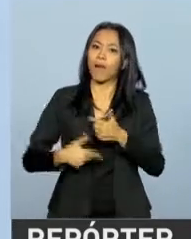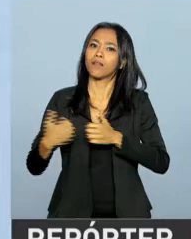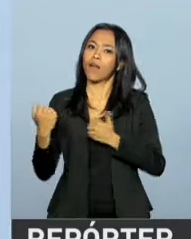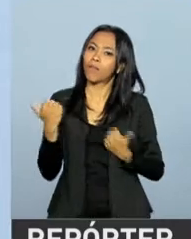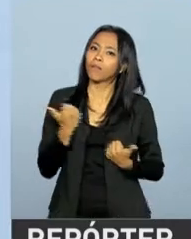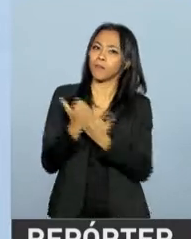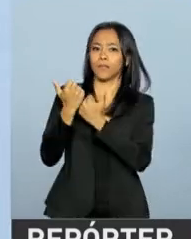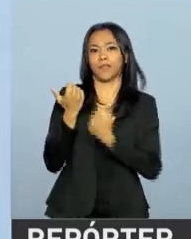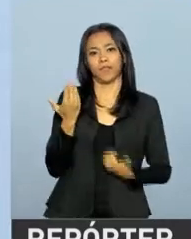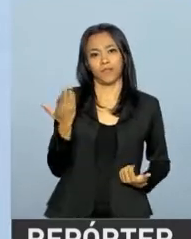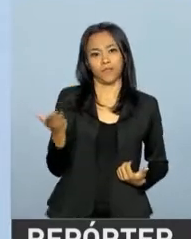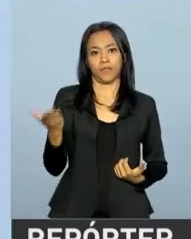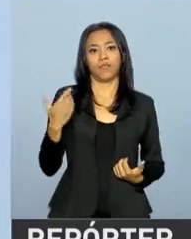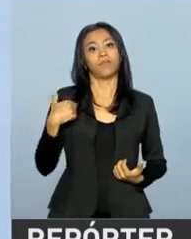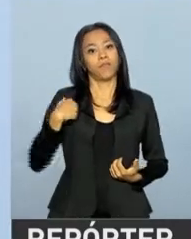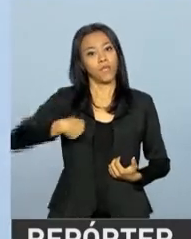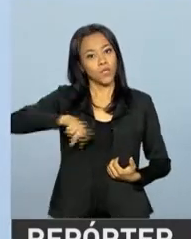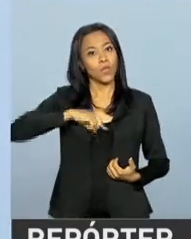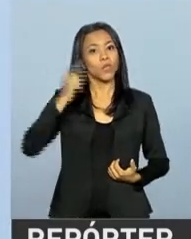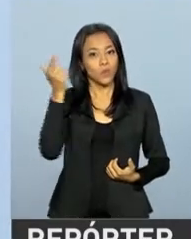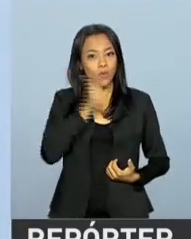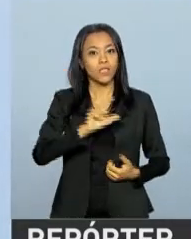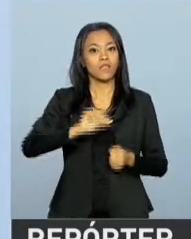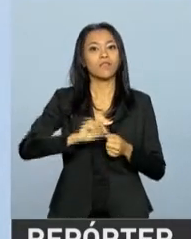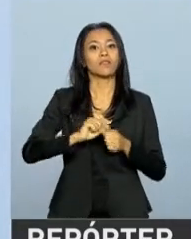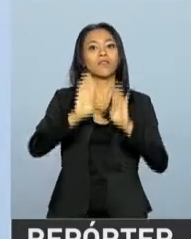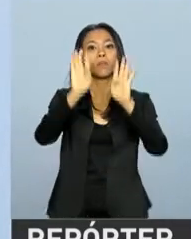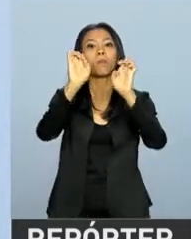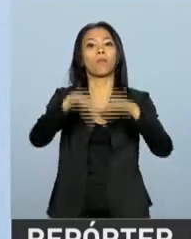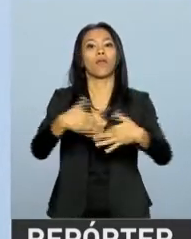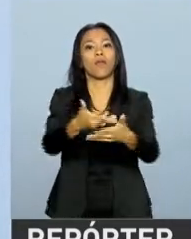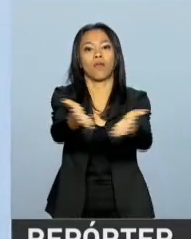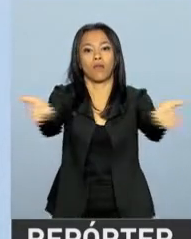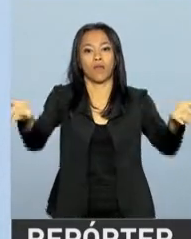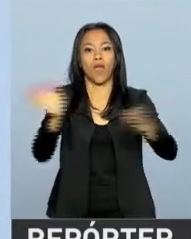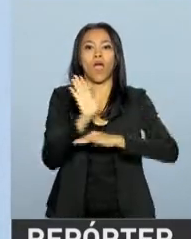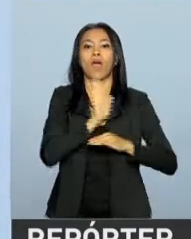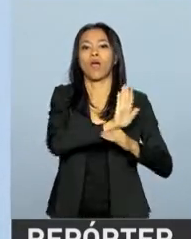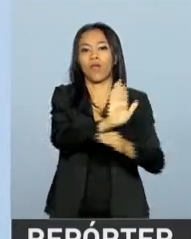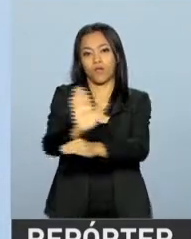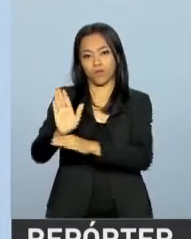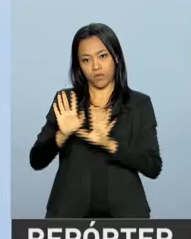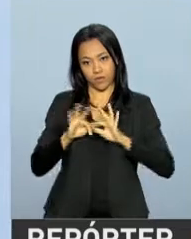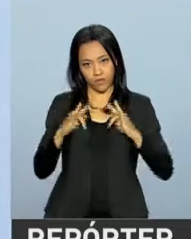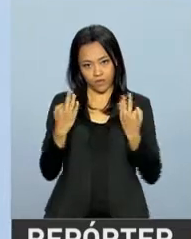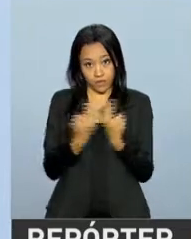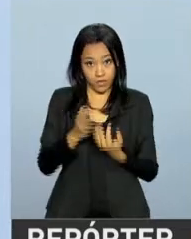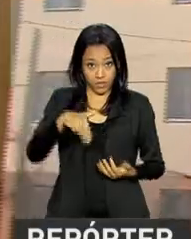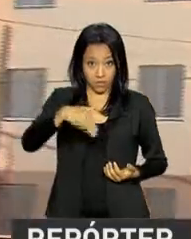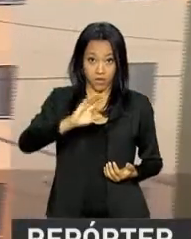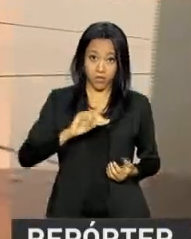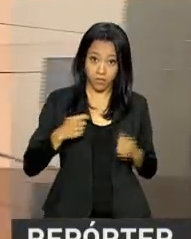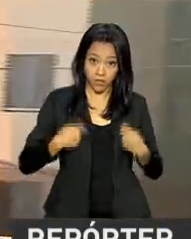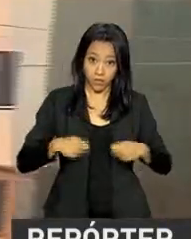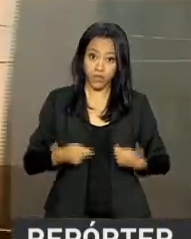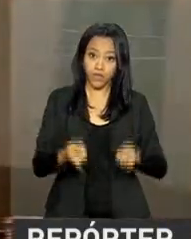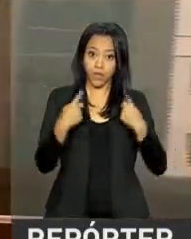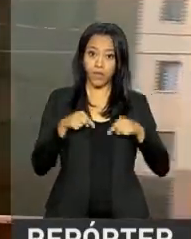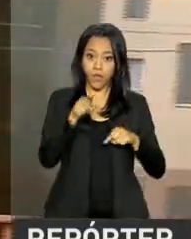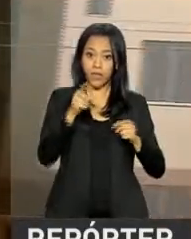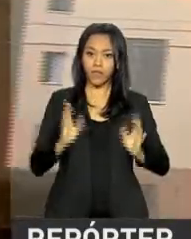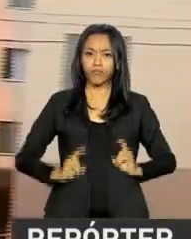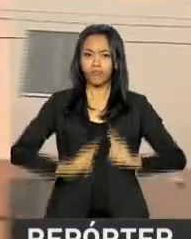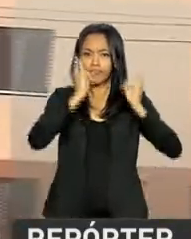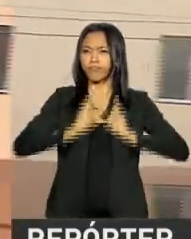para que a gente possa fazer o bem para que a gente possa ajudar as famílias que mais precisam o condomínio tem